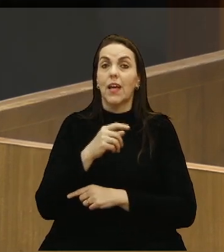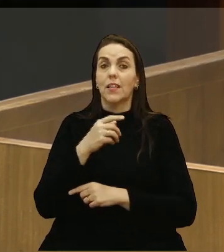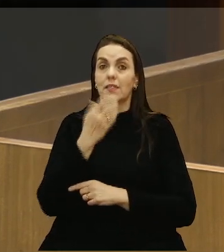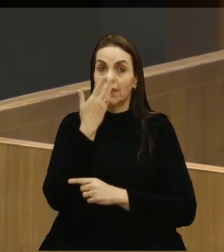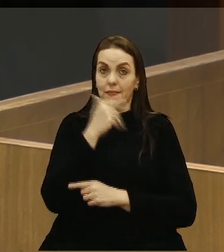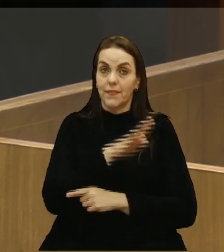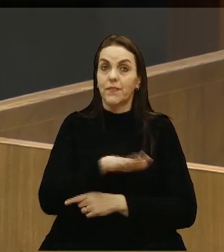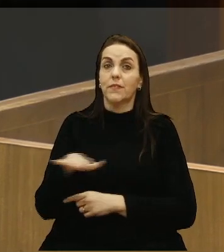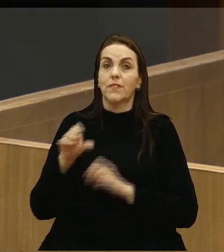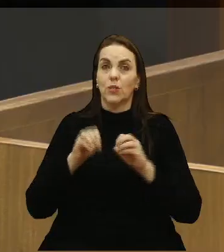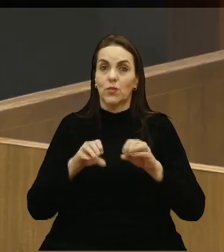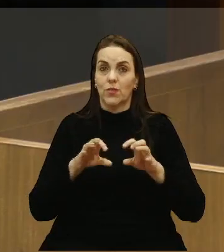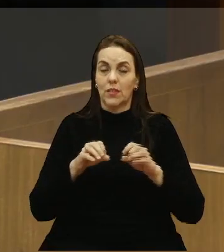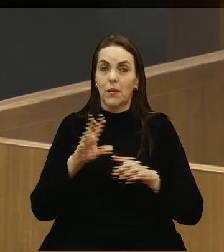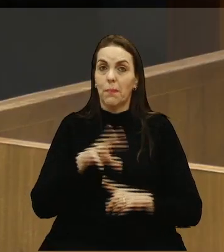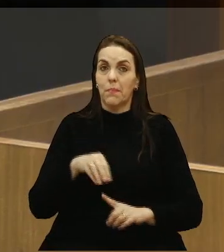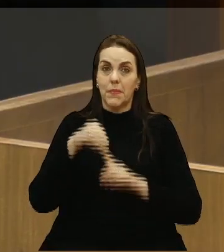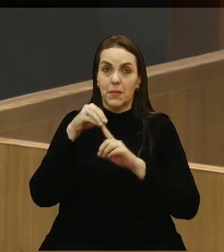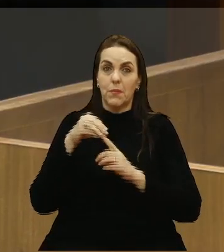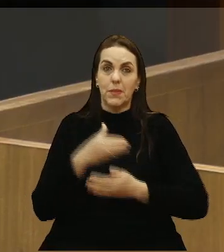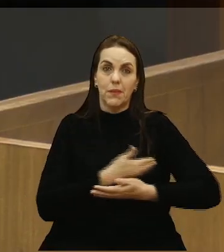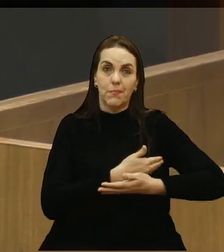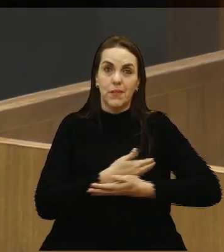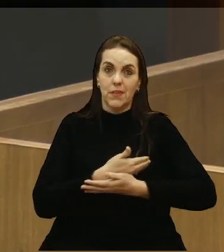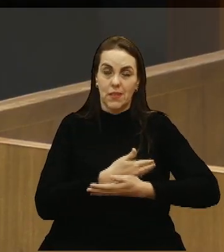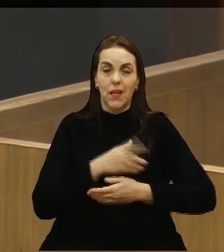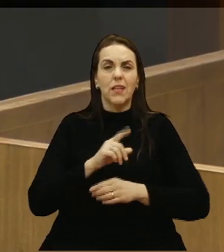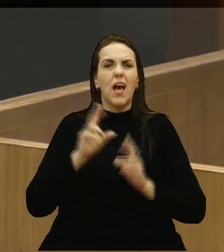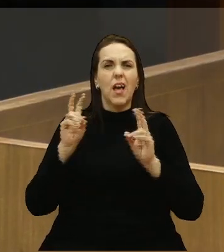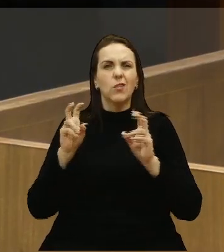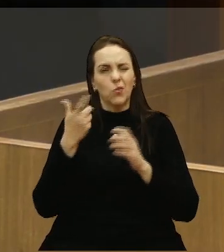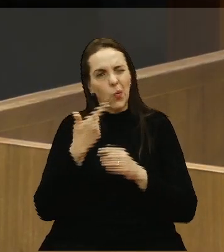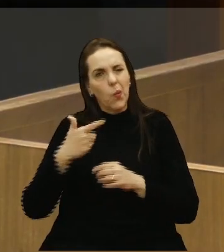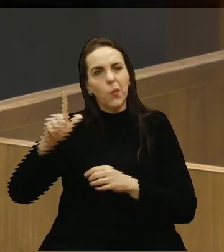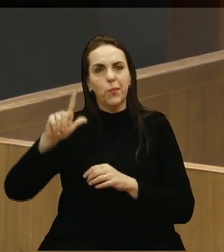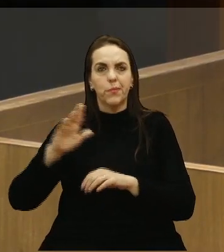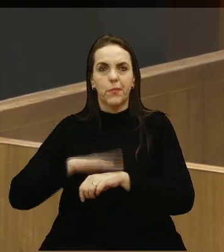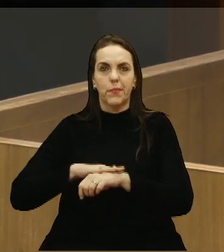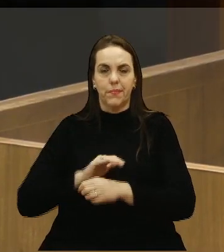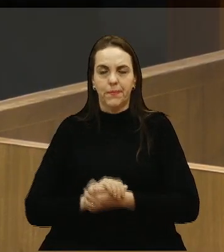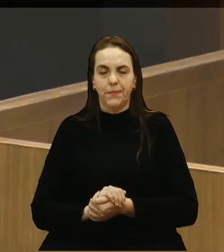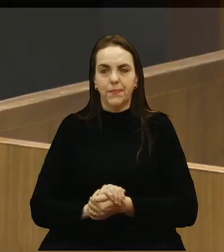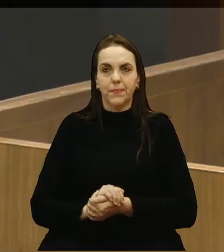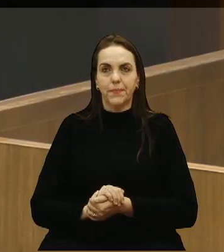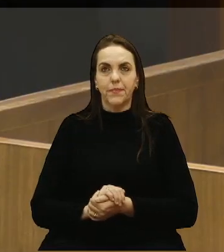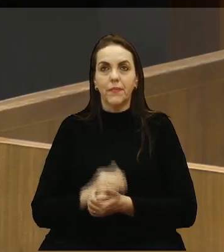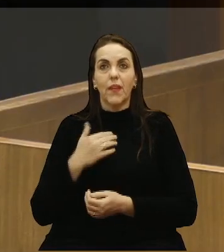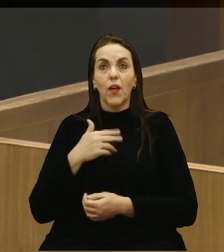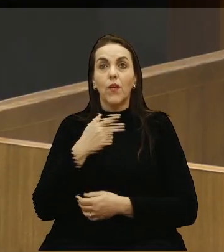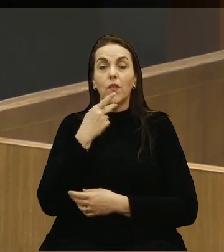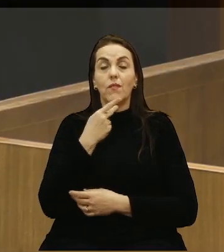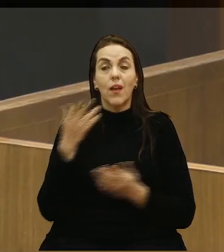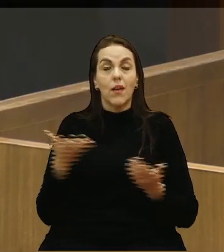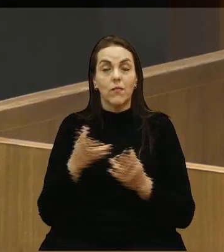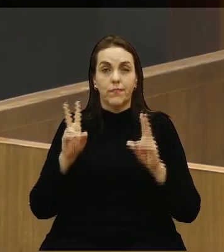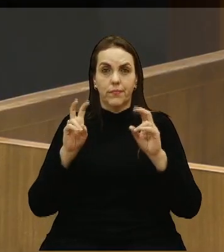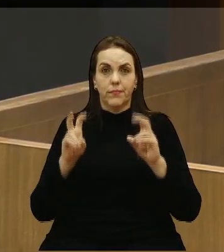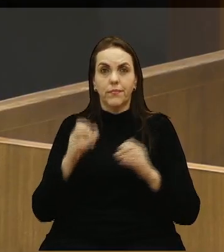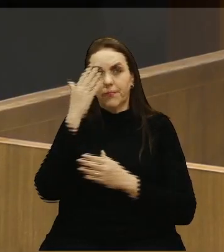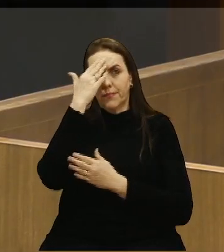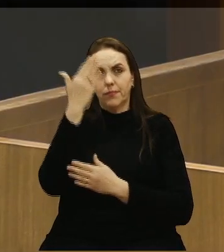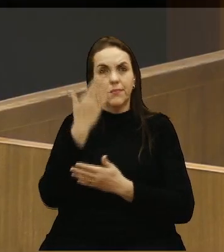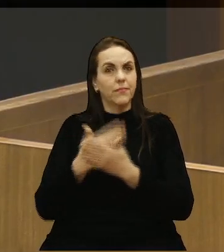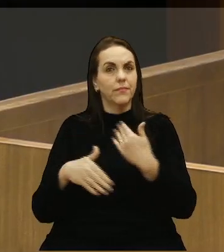principalmente no que tange a berçário. Mas esse é assunto para outro momento. E eu vou falar de um assunto agora, e agradecendo a